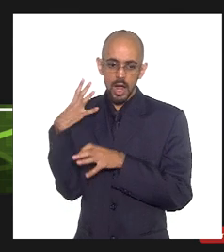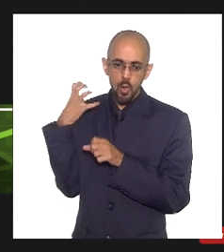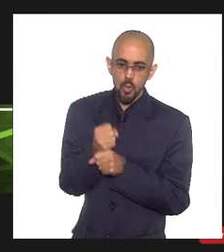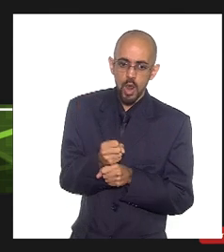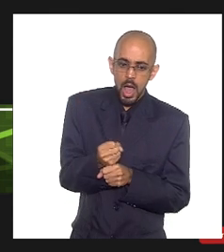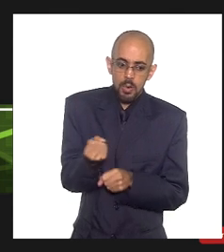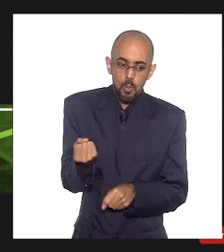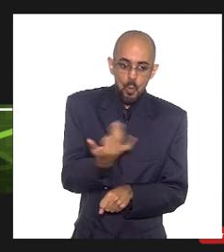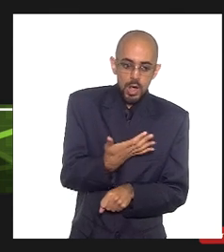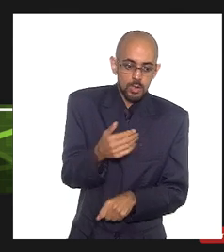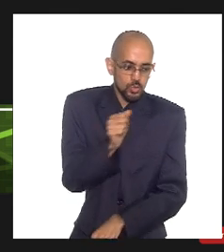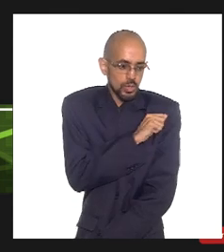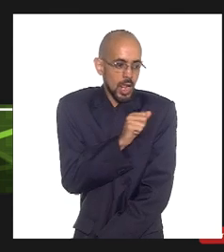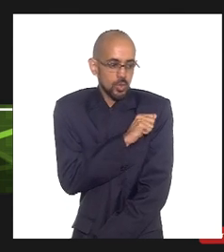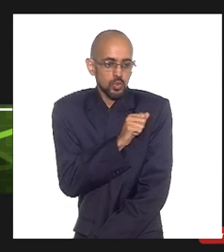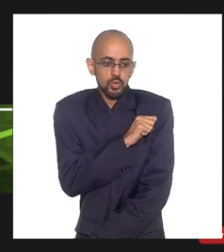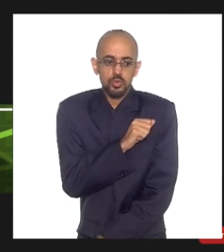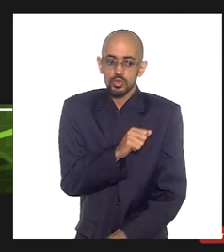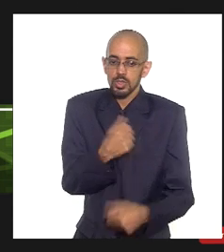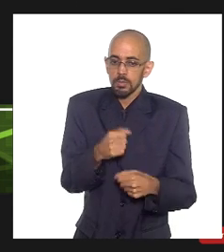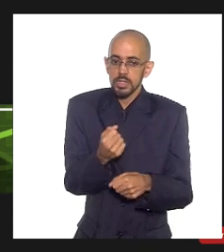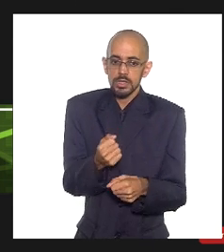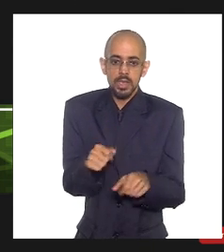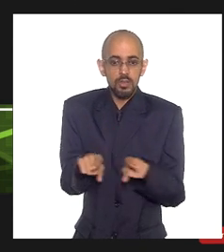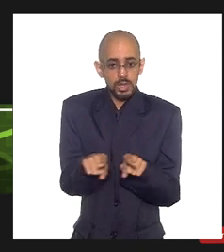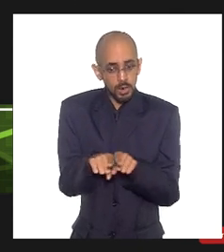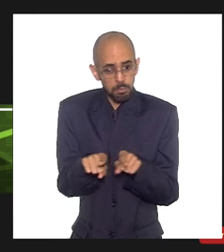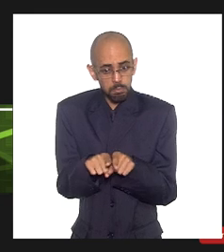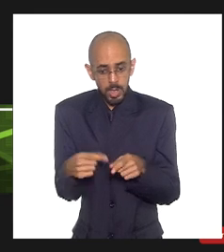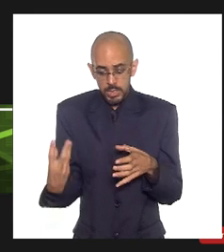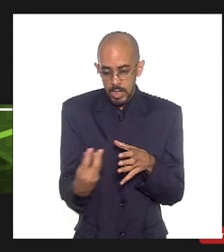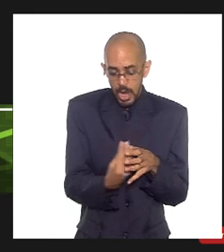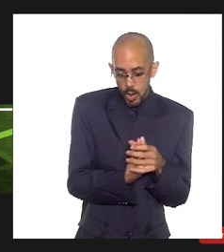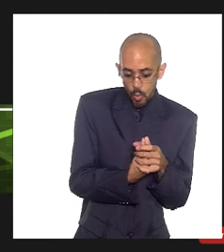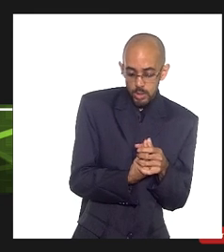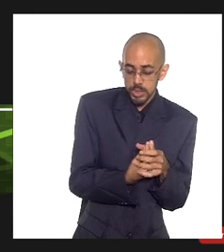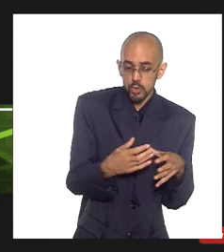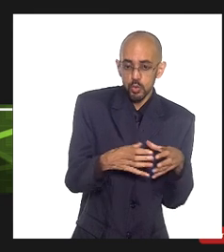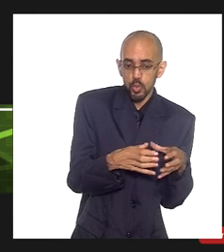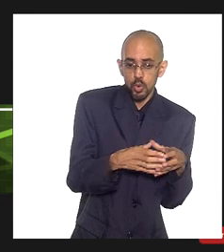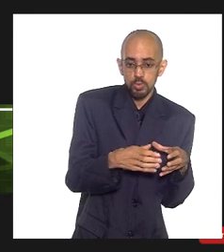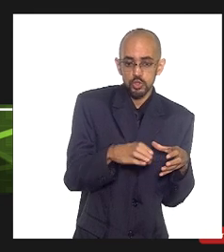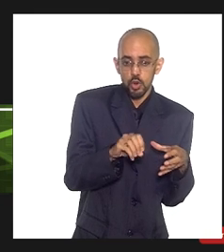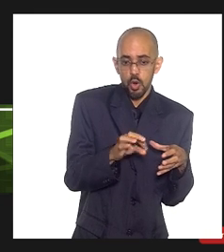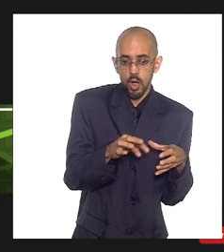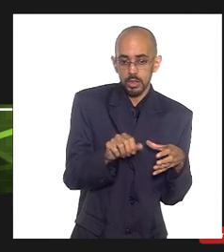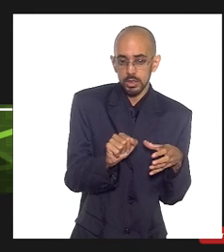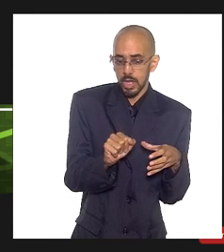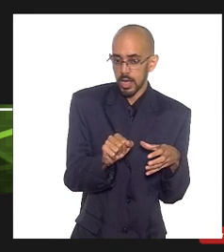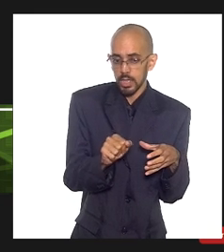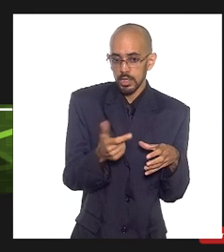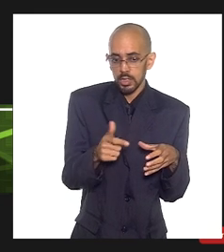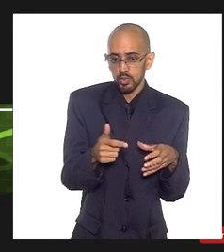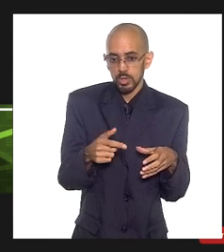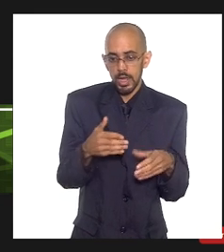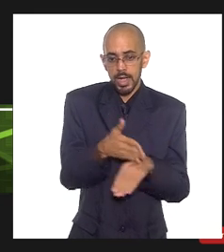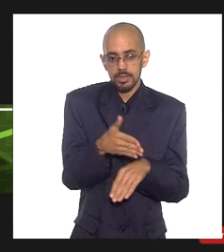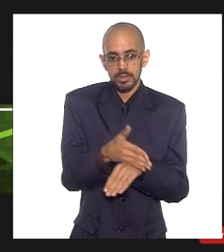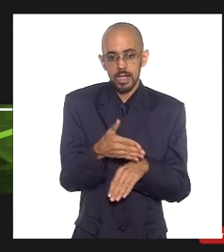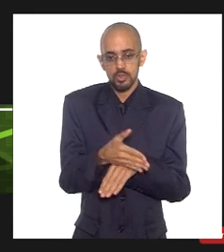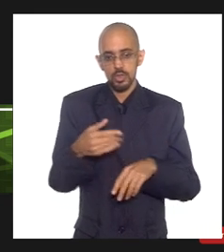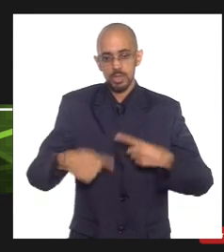na cota mas que poderiam e deveriam estar sendo atingidos por essas políticas de assistente studentil não estão conseguindo ser